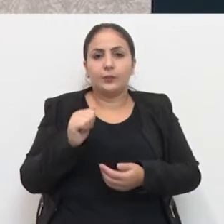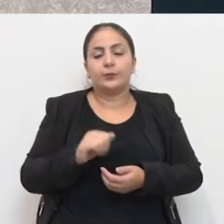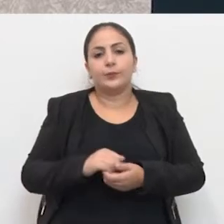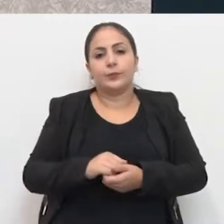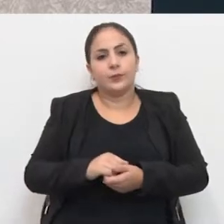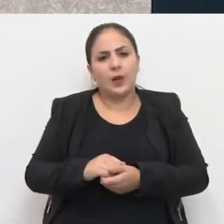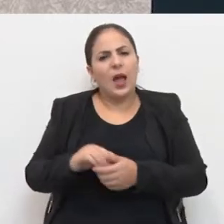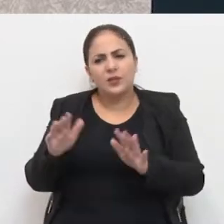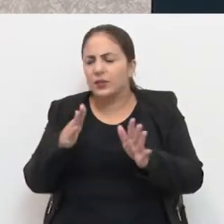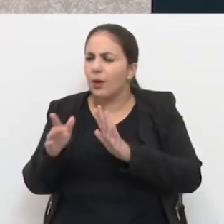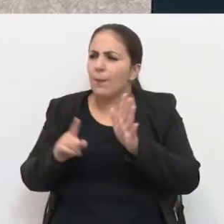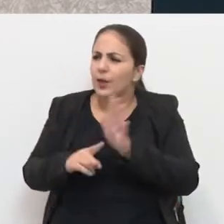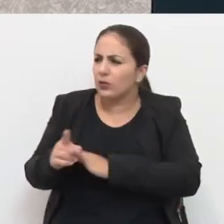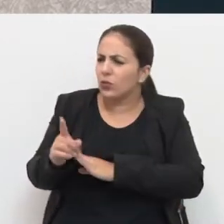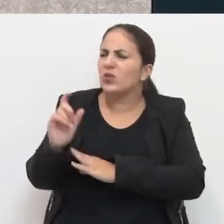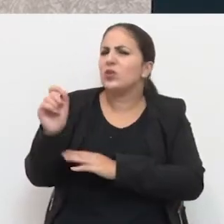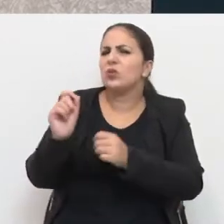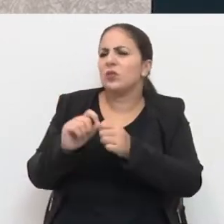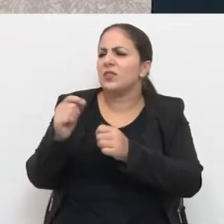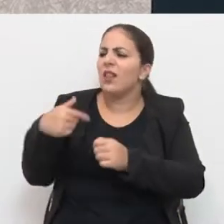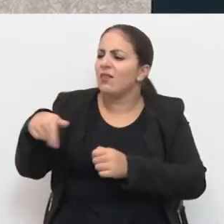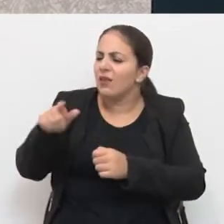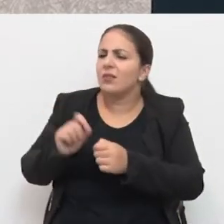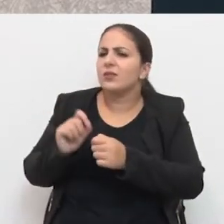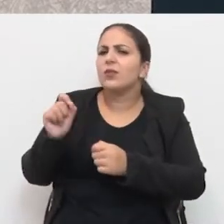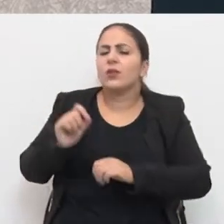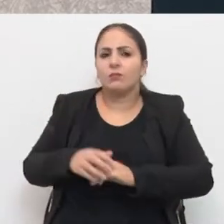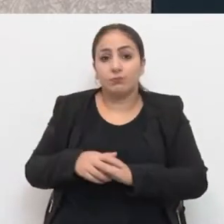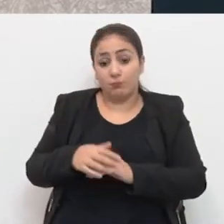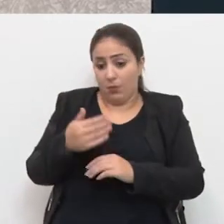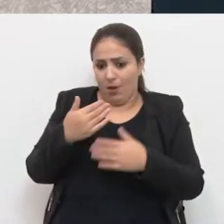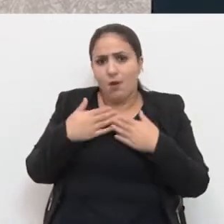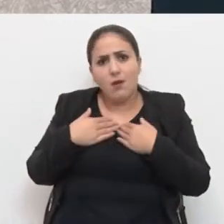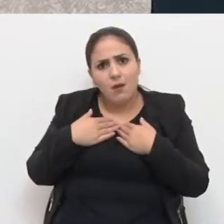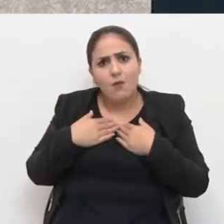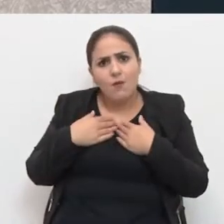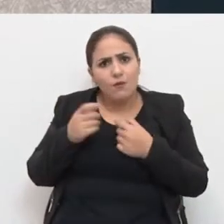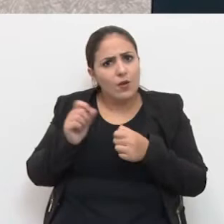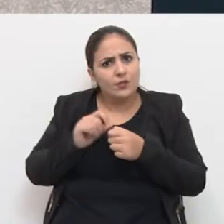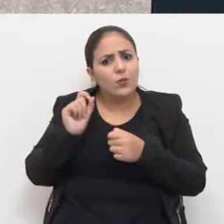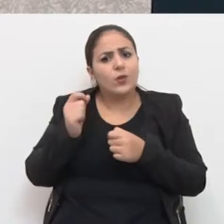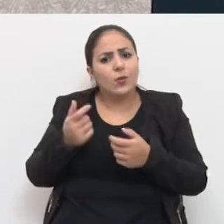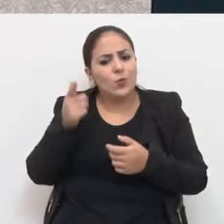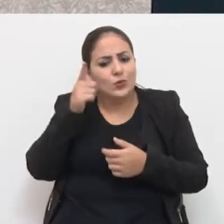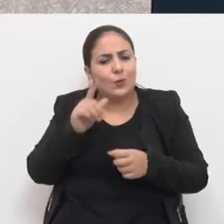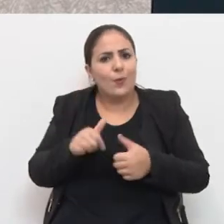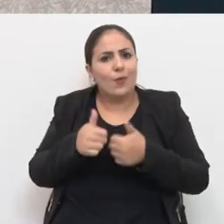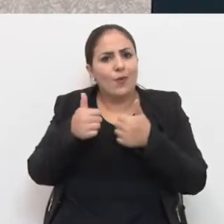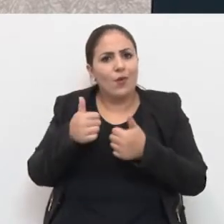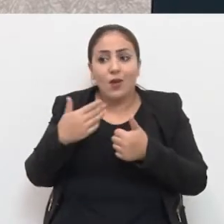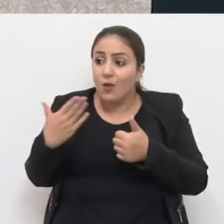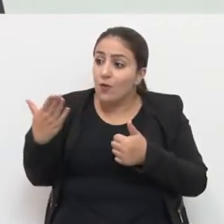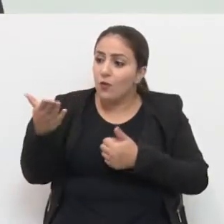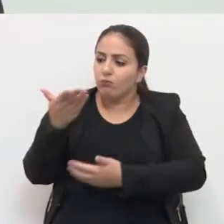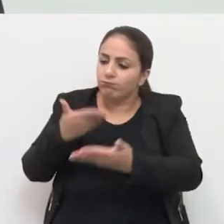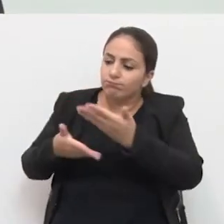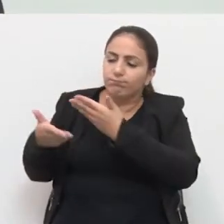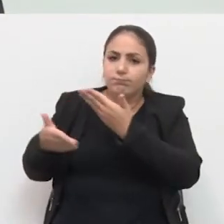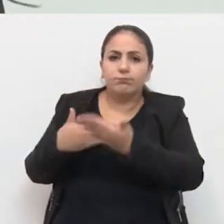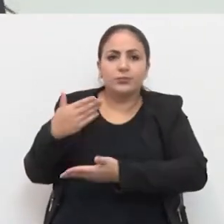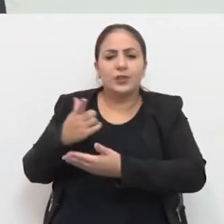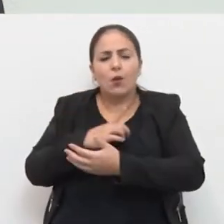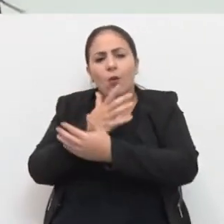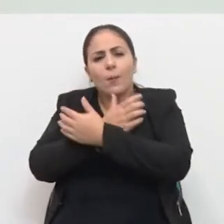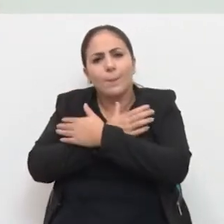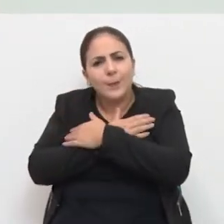Uma vez me perguntaram assim para mim, o que você vai fazer lá? Eu vou fazer o que eu faço melhor, eu vou lá interagir com eles, eu vou